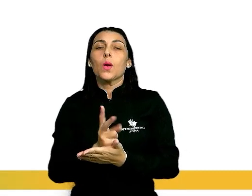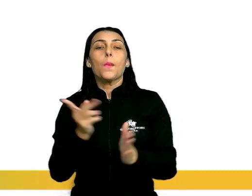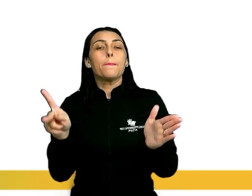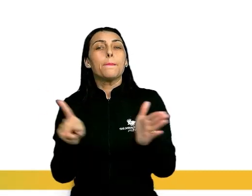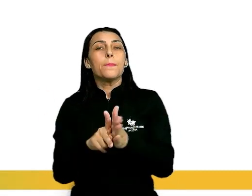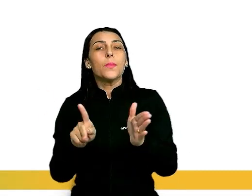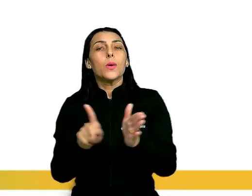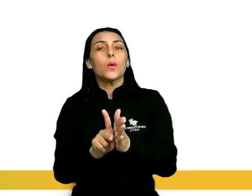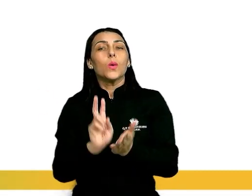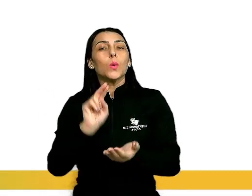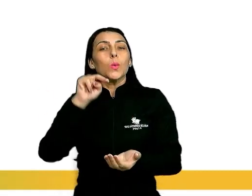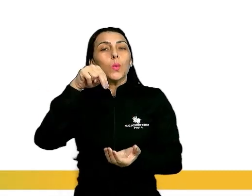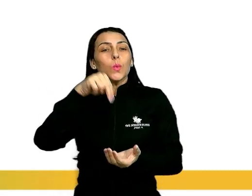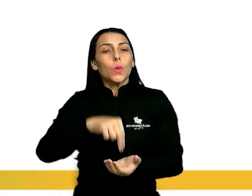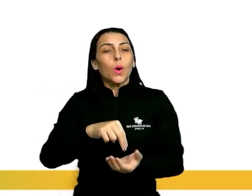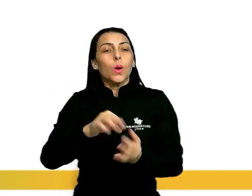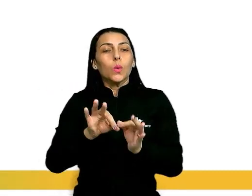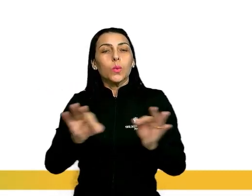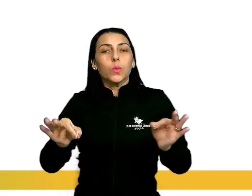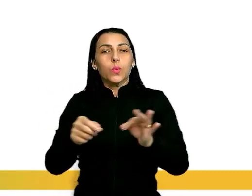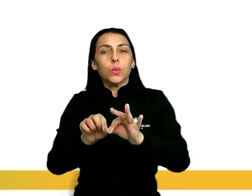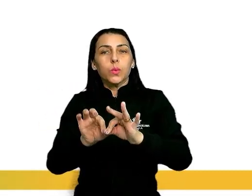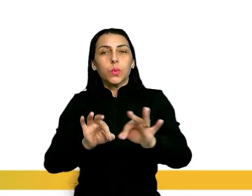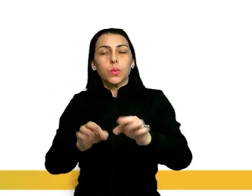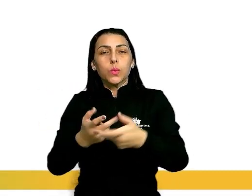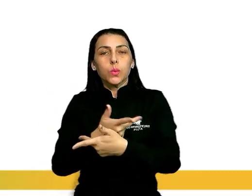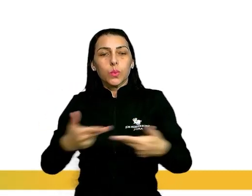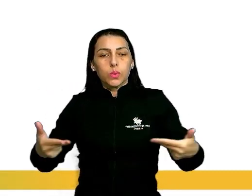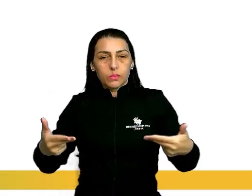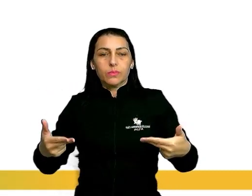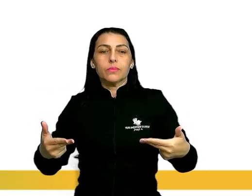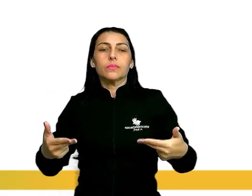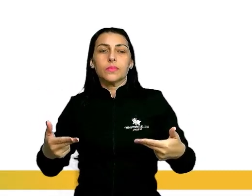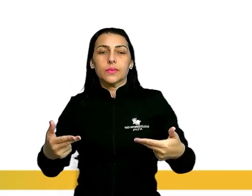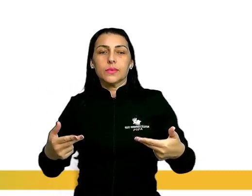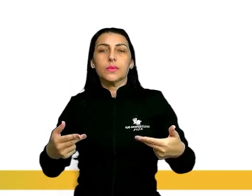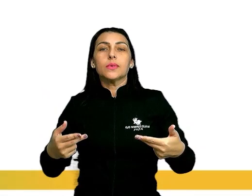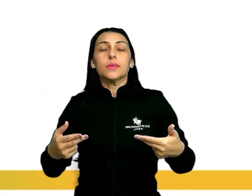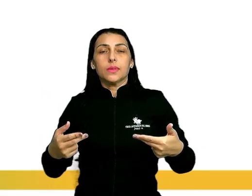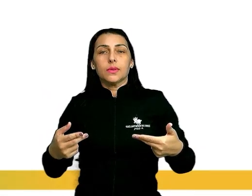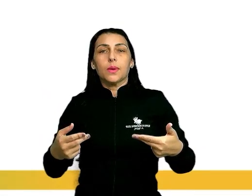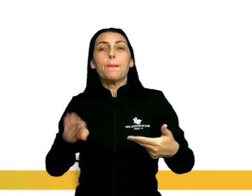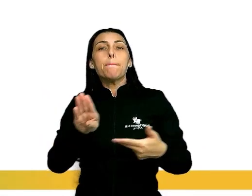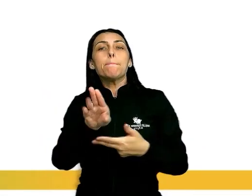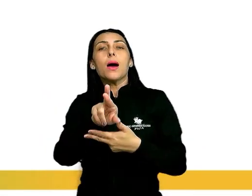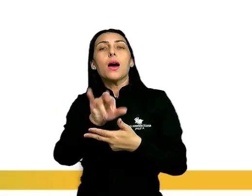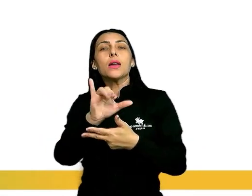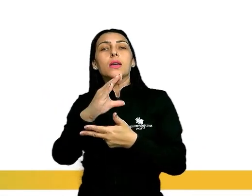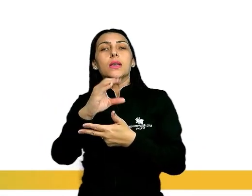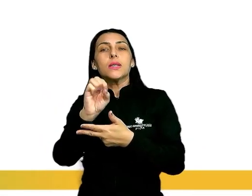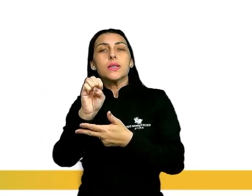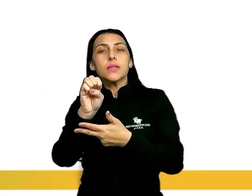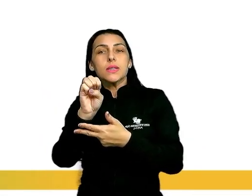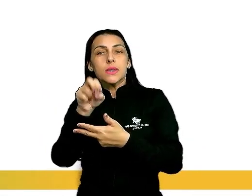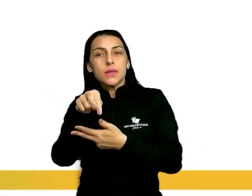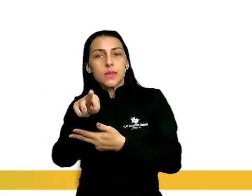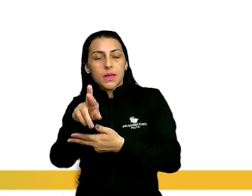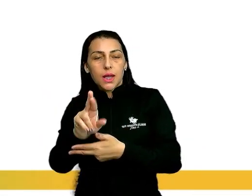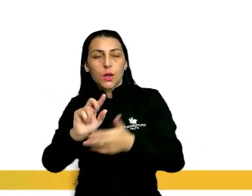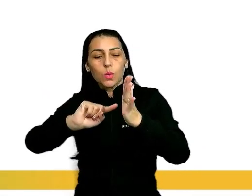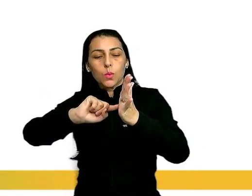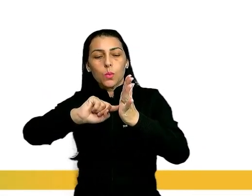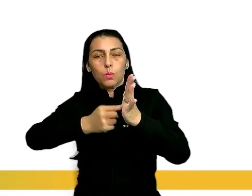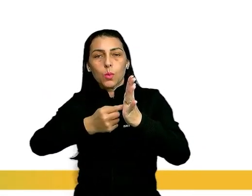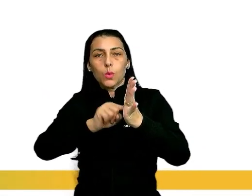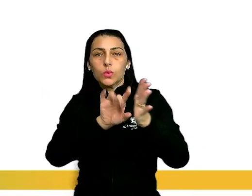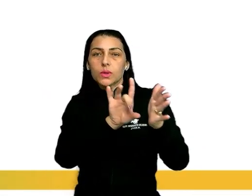próprio centro geométrico também que nós chamamos chamamos de Baricentro no caso aqui das figuras representadas né Note que o ponto no meio